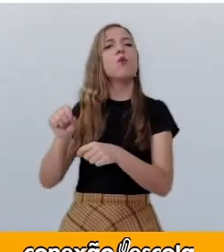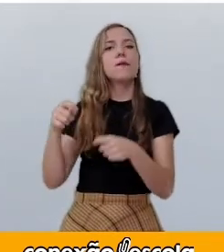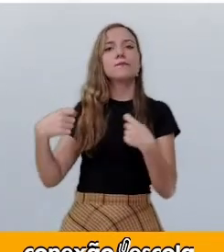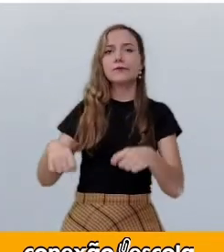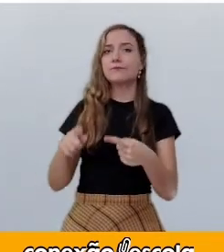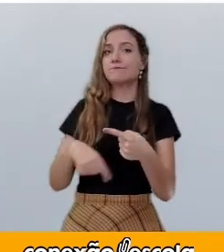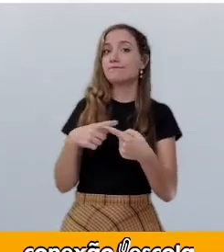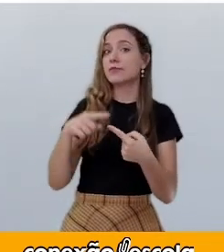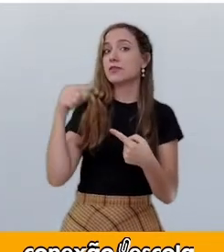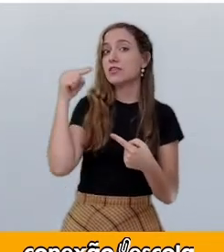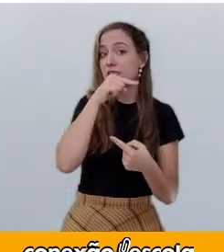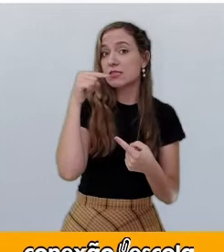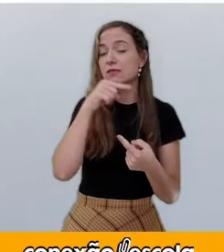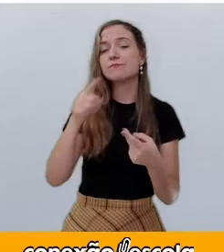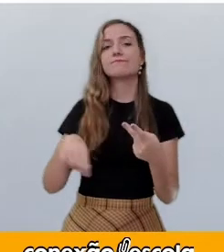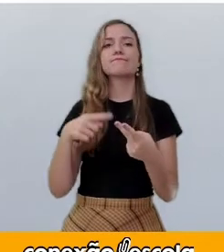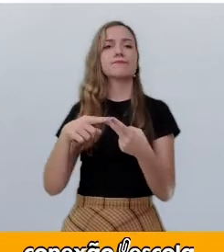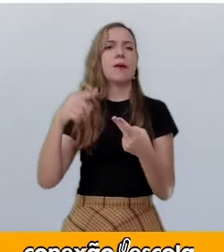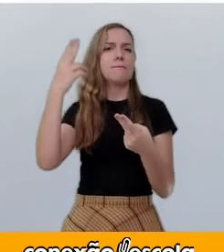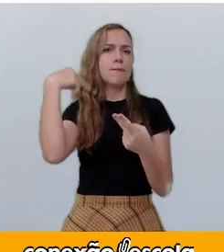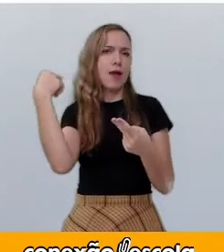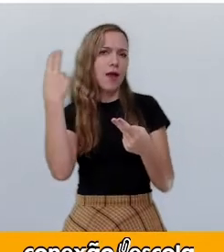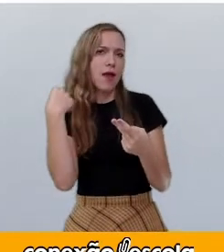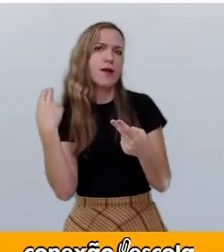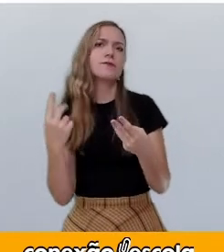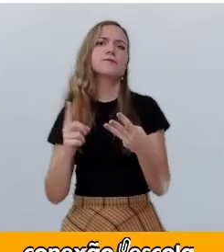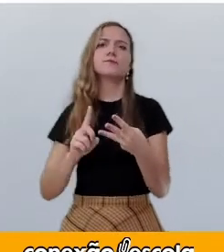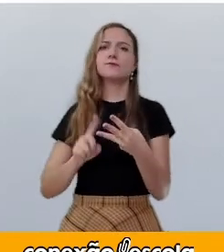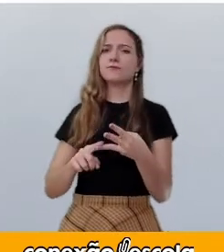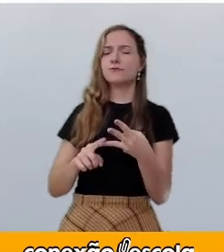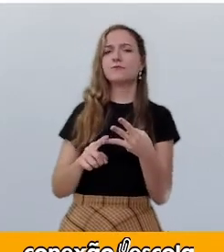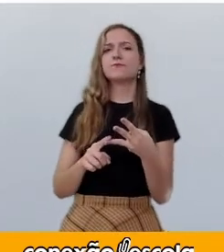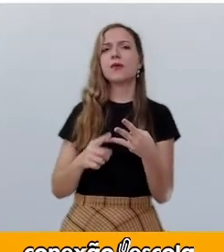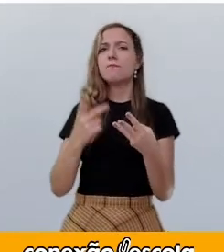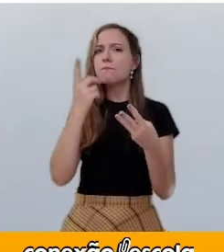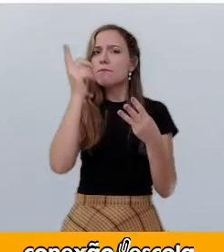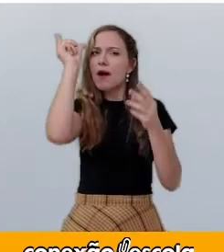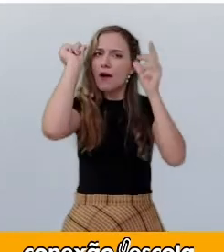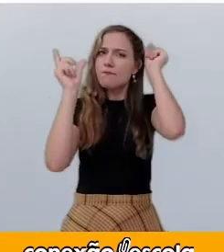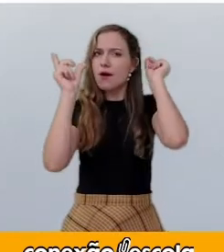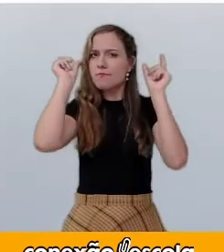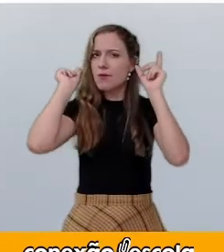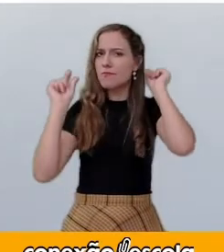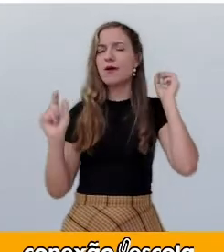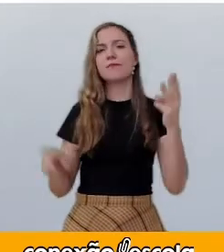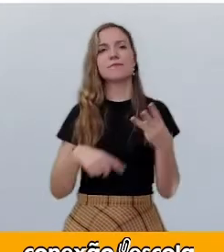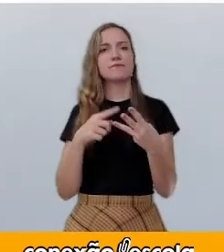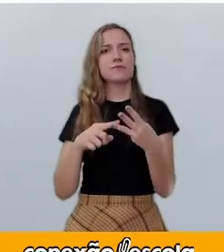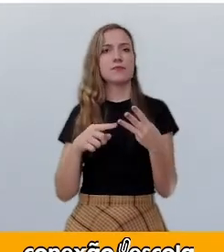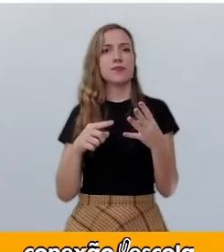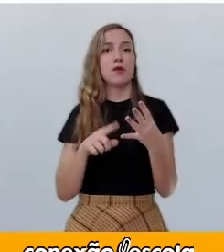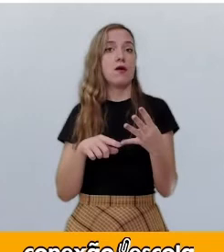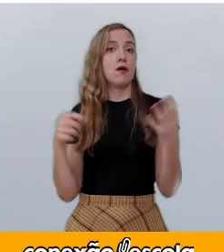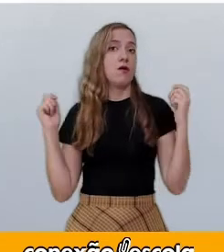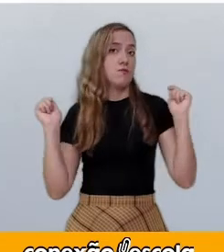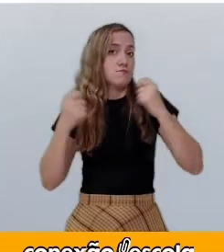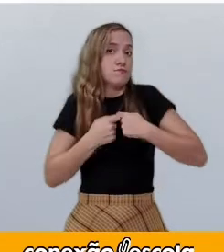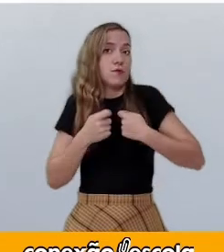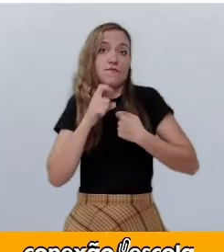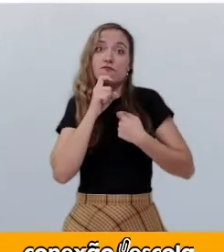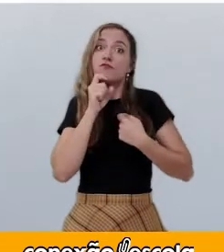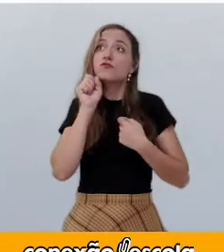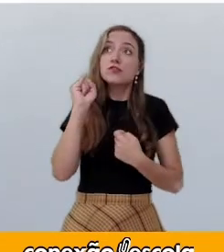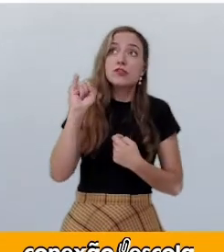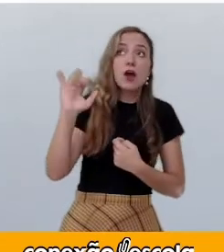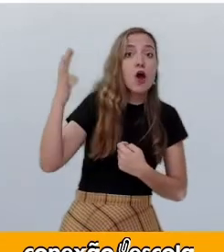escova de dente pente fivelas para o cabelo um casaco casa